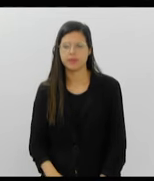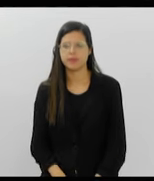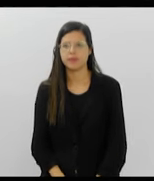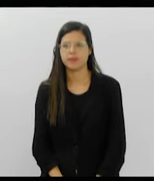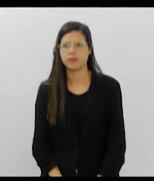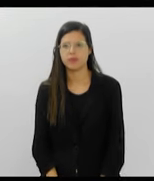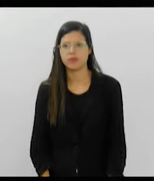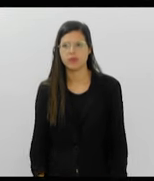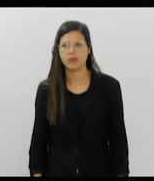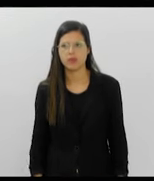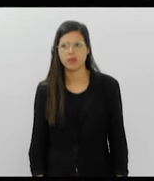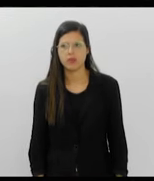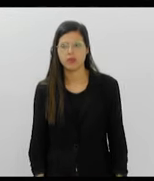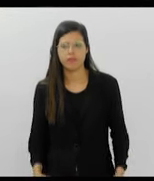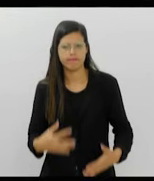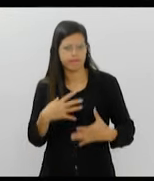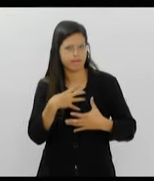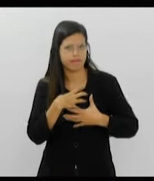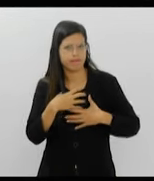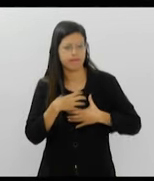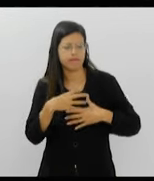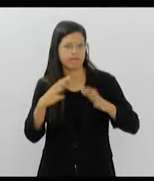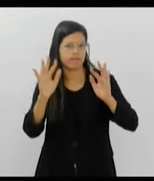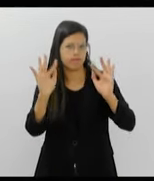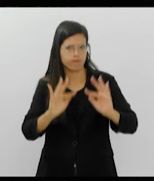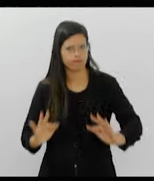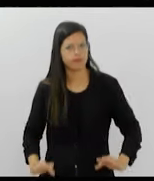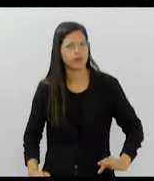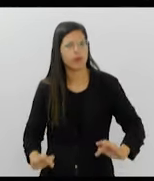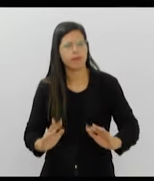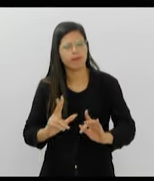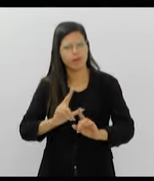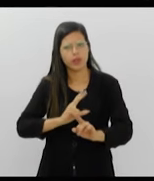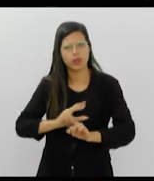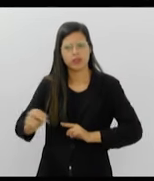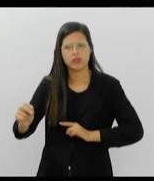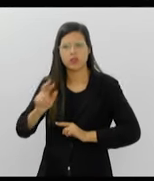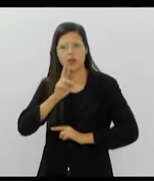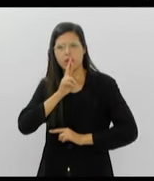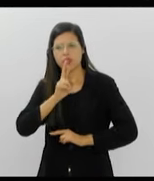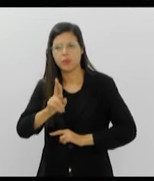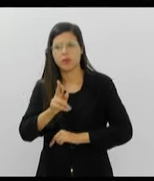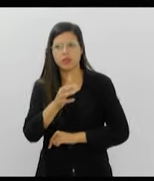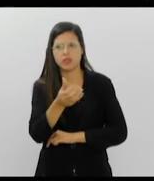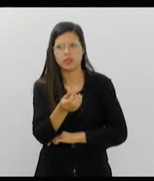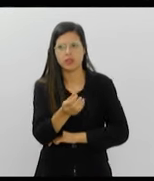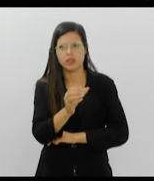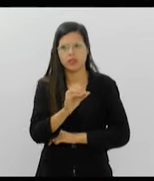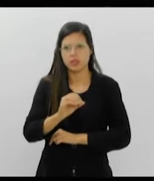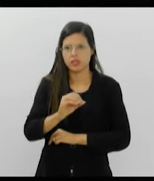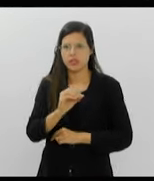E fiquei muito feliz com o resultado de 60-30,